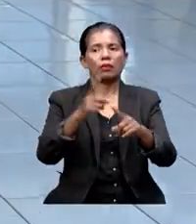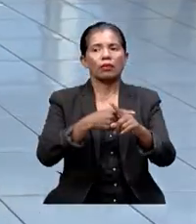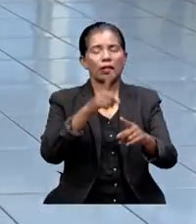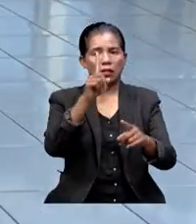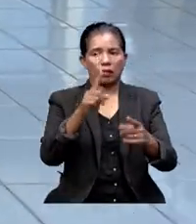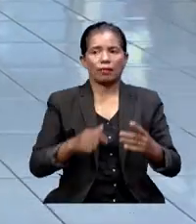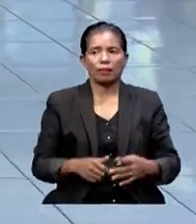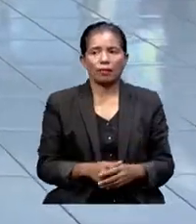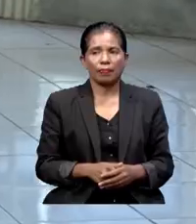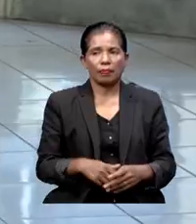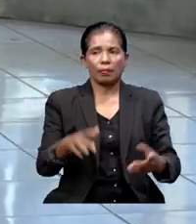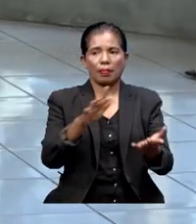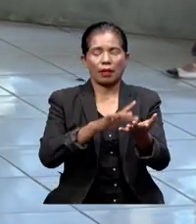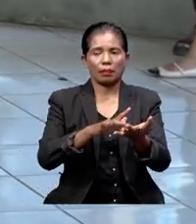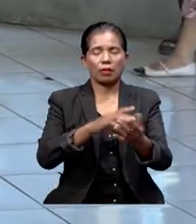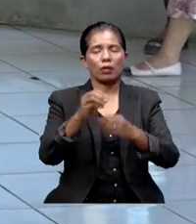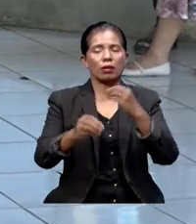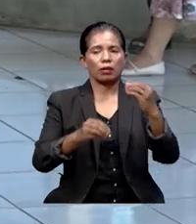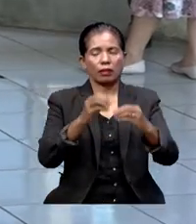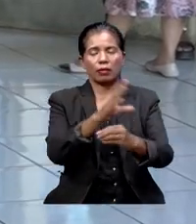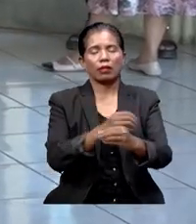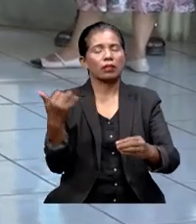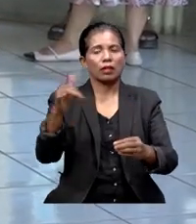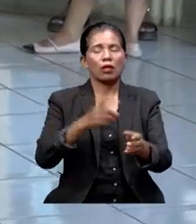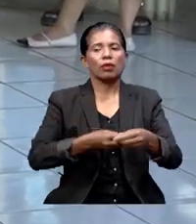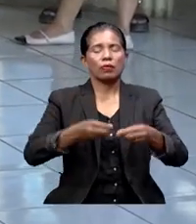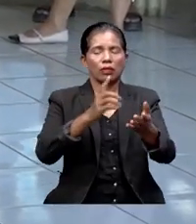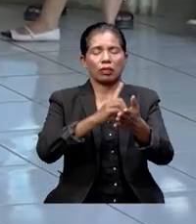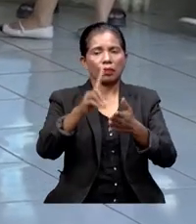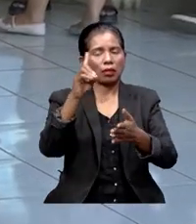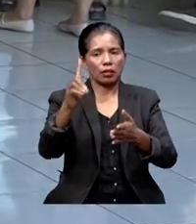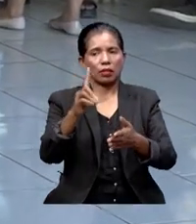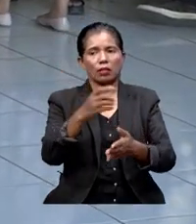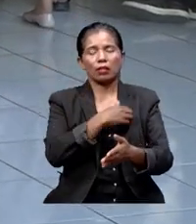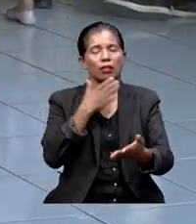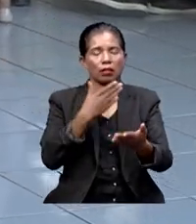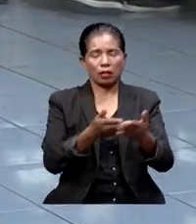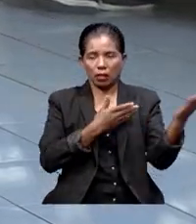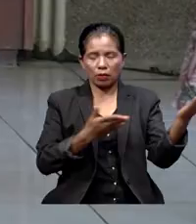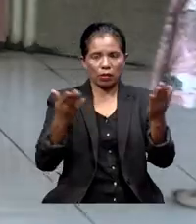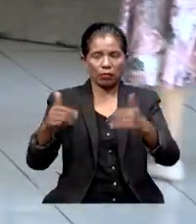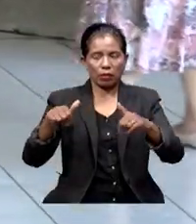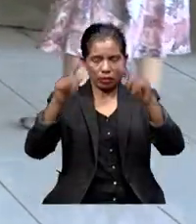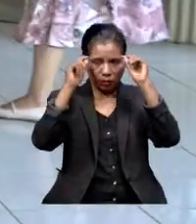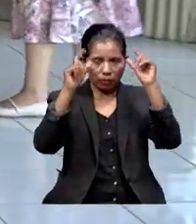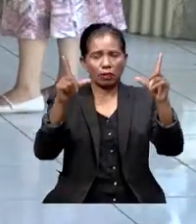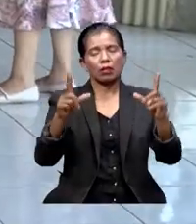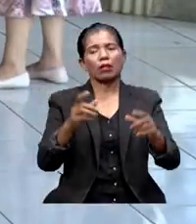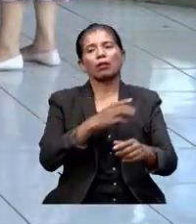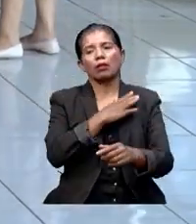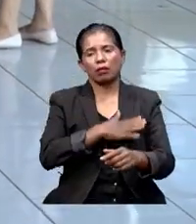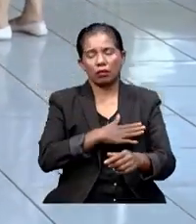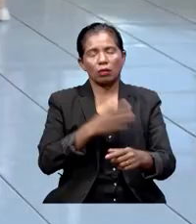ele é moro ver quando vai cabo nem né se ele for semana ainda nem dei também mas se ele dia mas harco fila falta que não tá aqui hein depois lá na na torna ali que